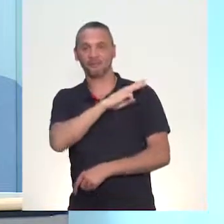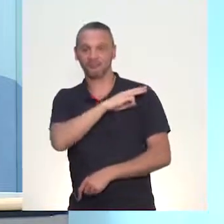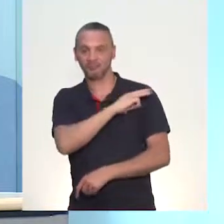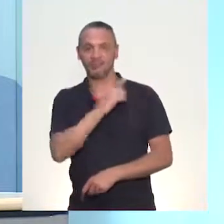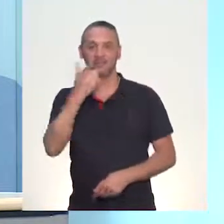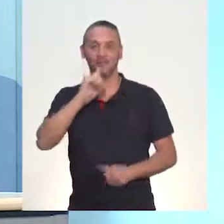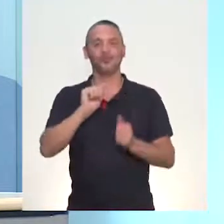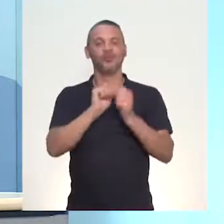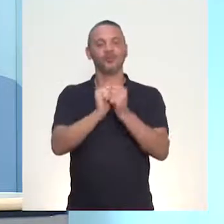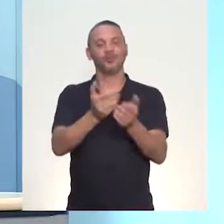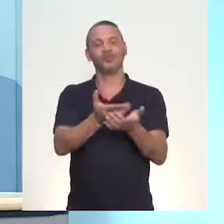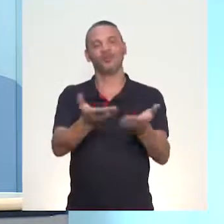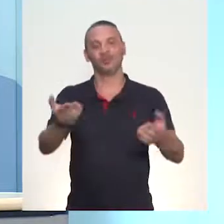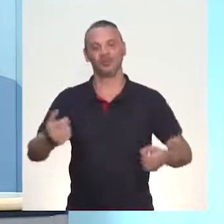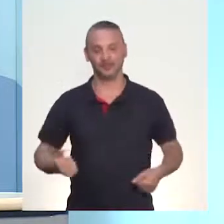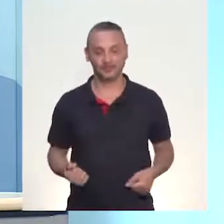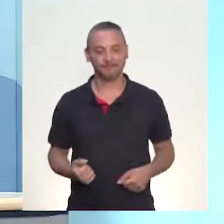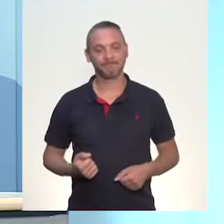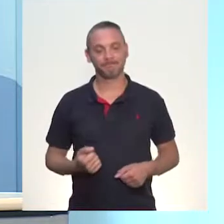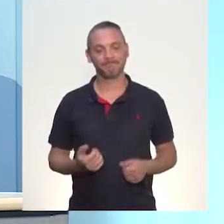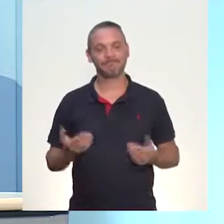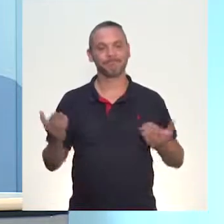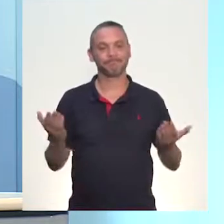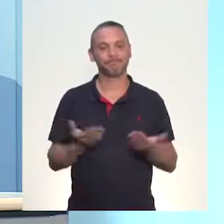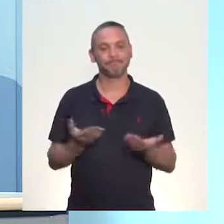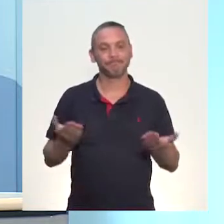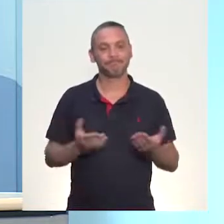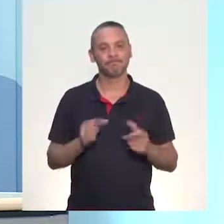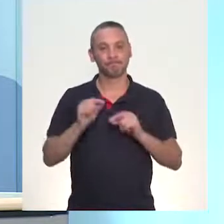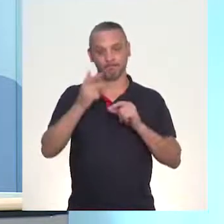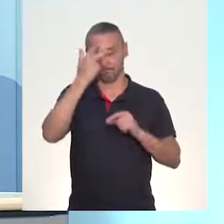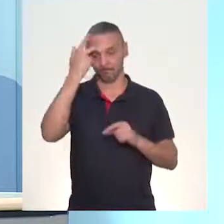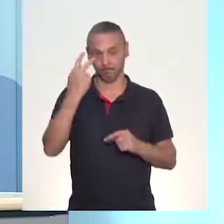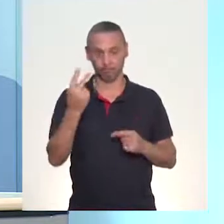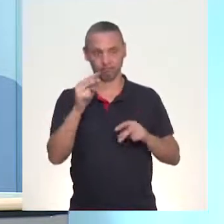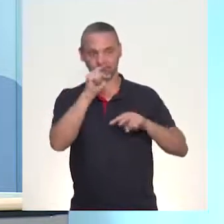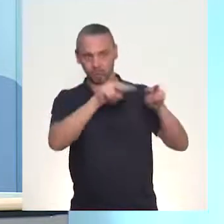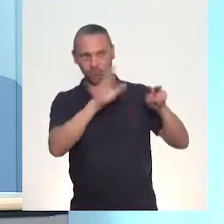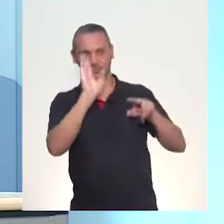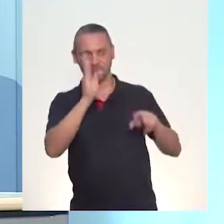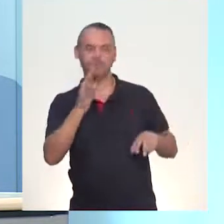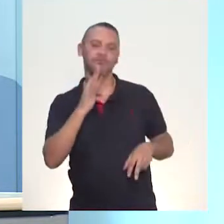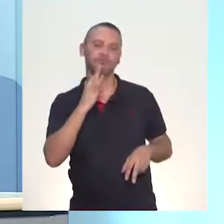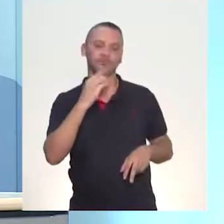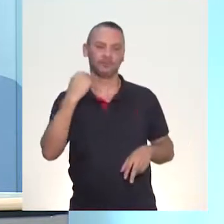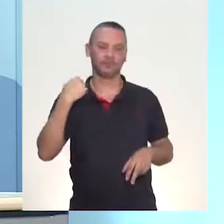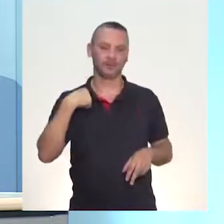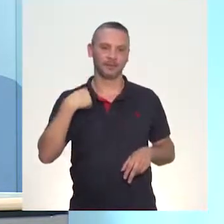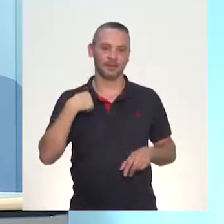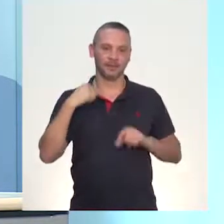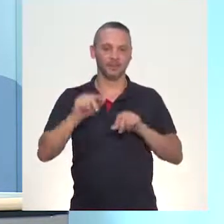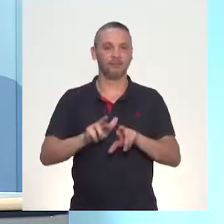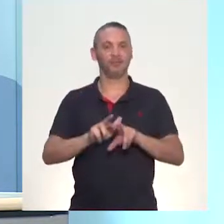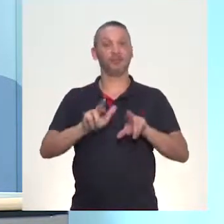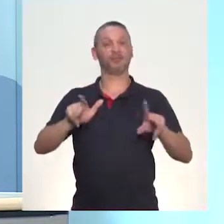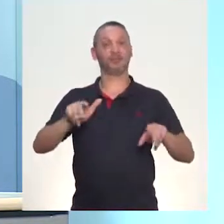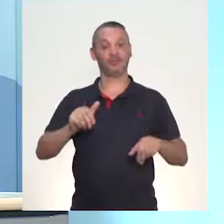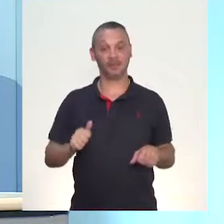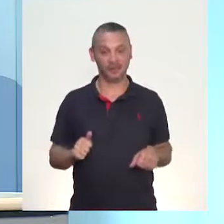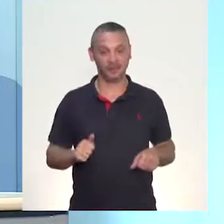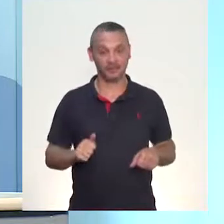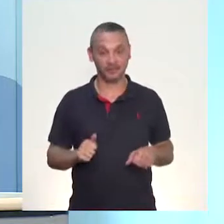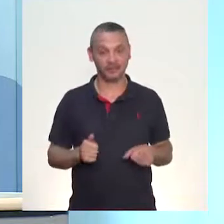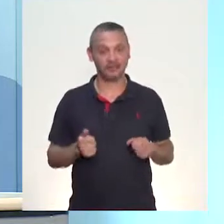vez com vocês. Então, hoje, quem me viu já há algum tempo percebeu que eu estou diferente, né? Eu não